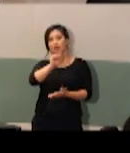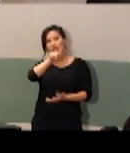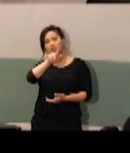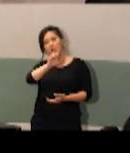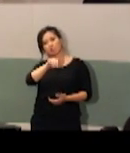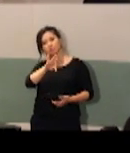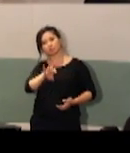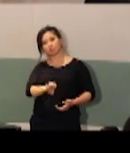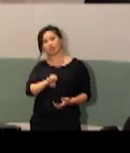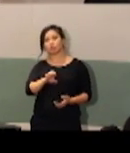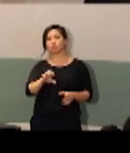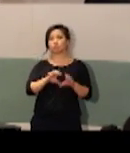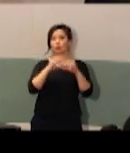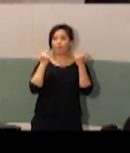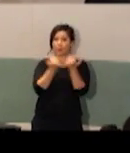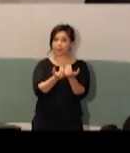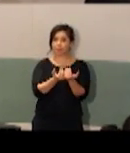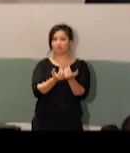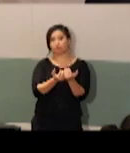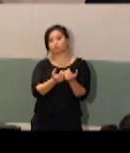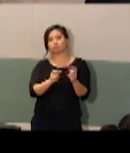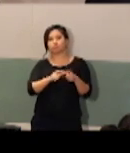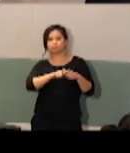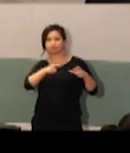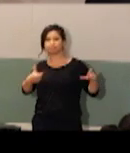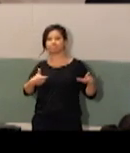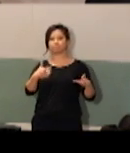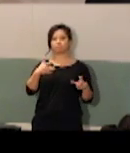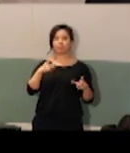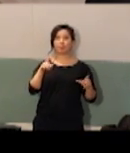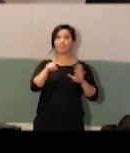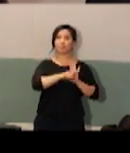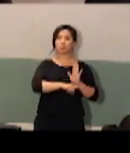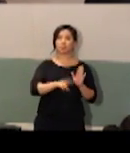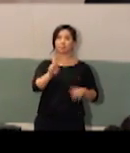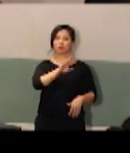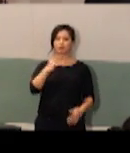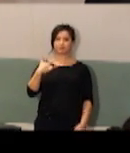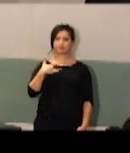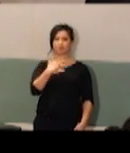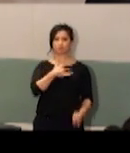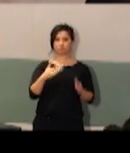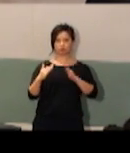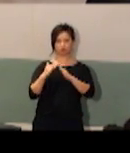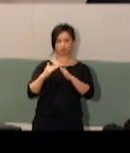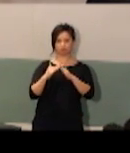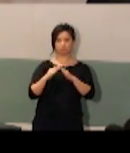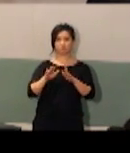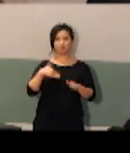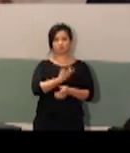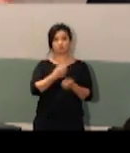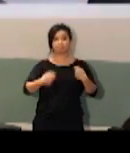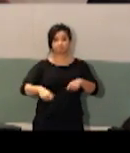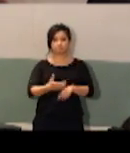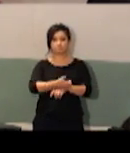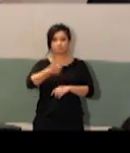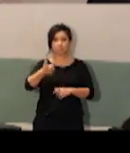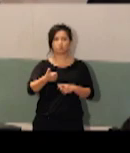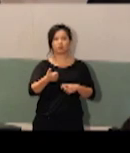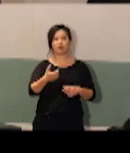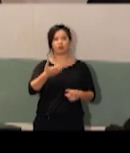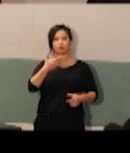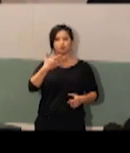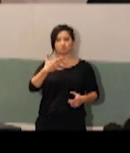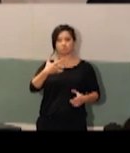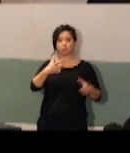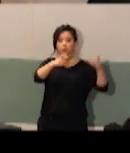ampliando o Saúde em Casa. Vamos também melhorar as condições de trabalho dos médicos e dos profissionais de